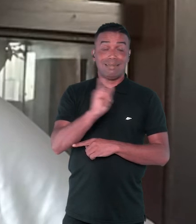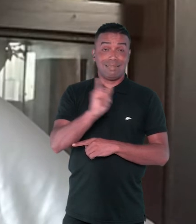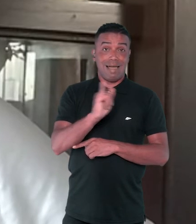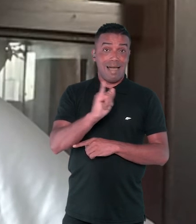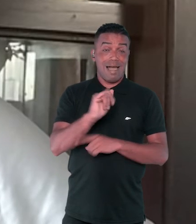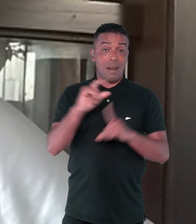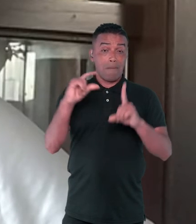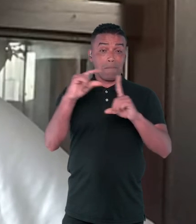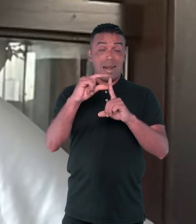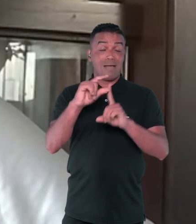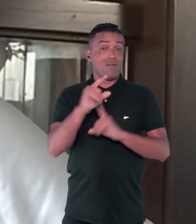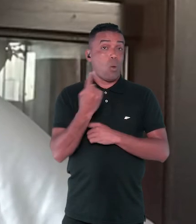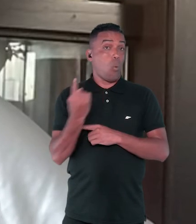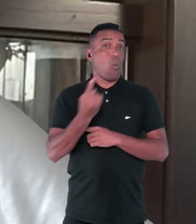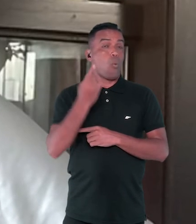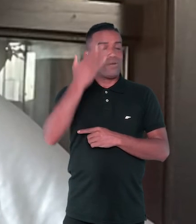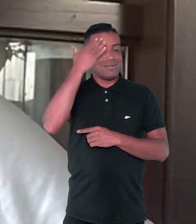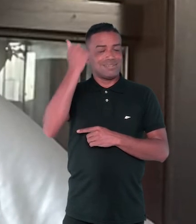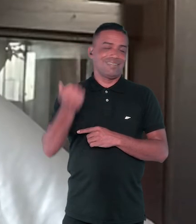palavra piano, quer dizer, devagar,